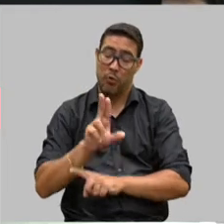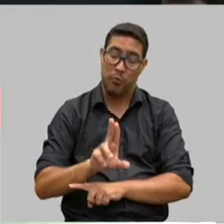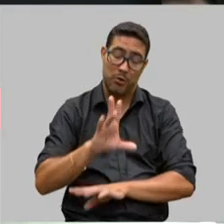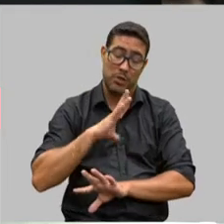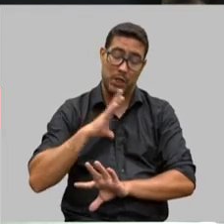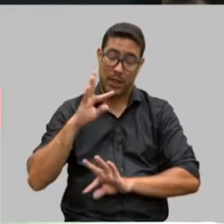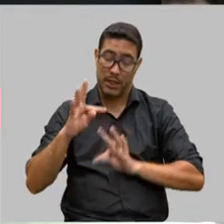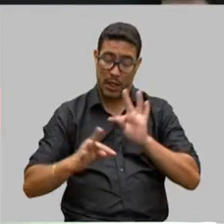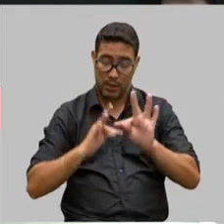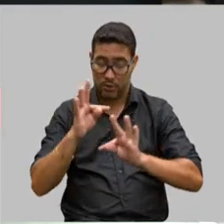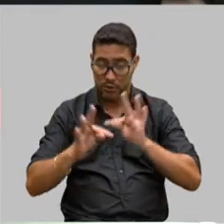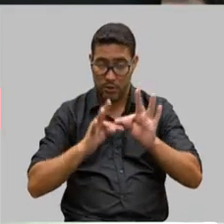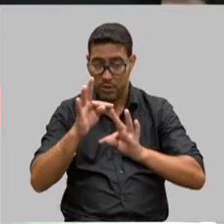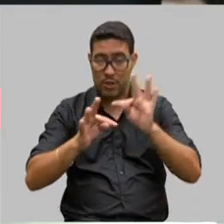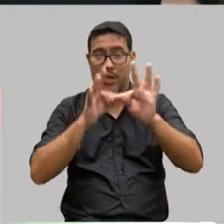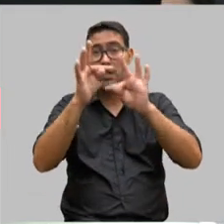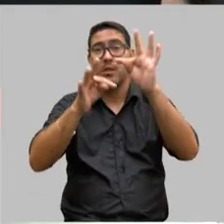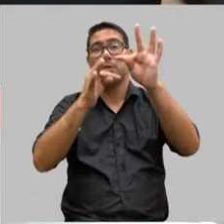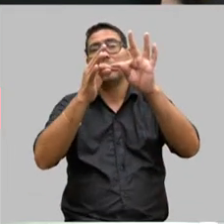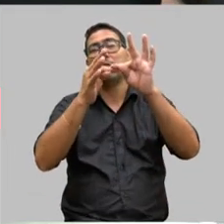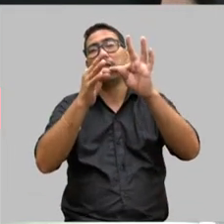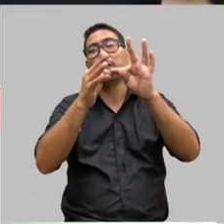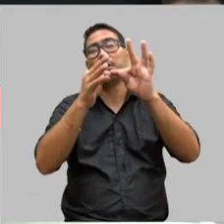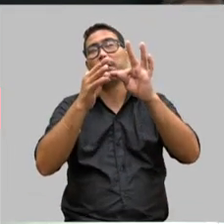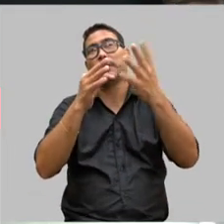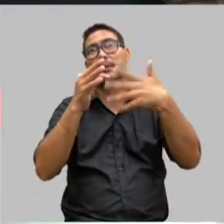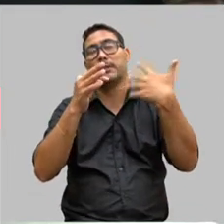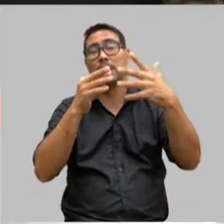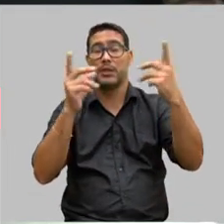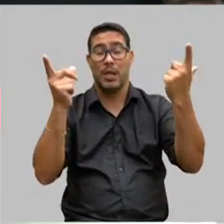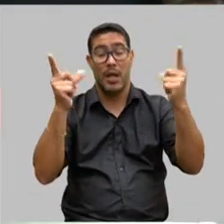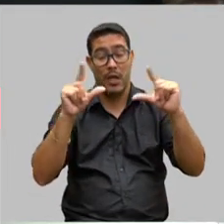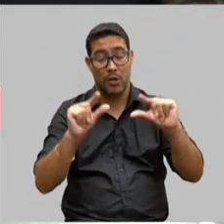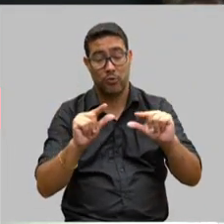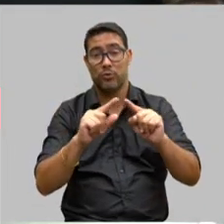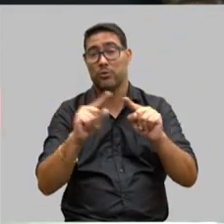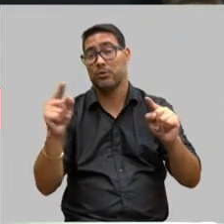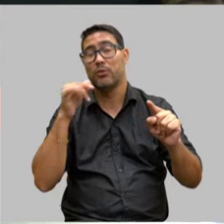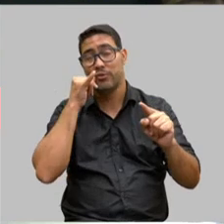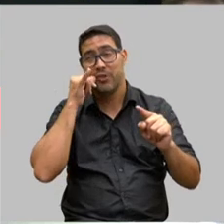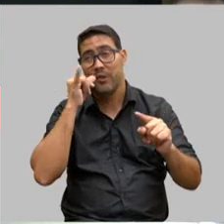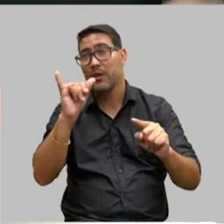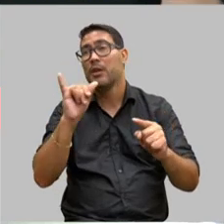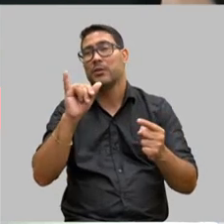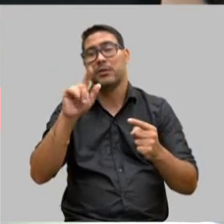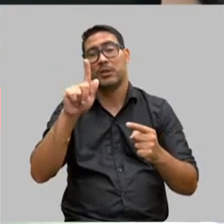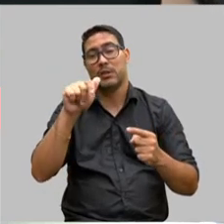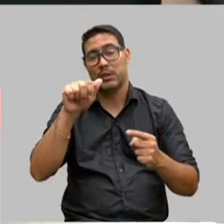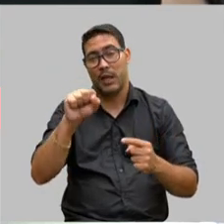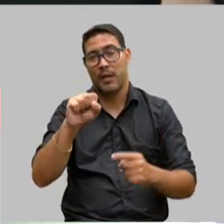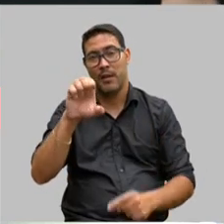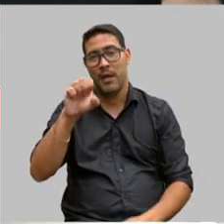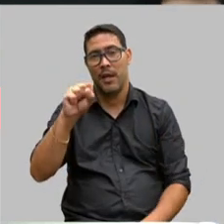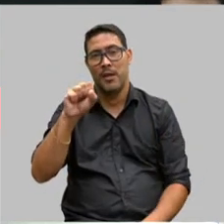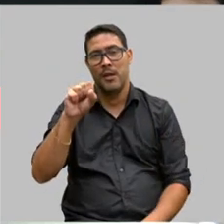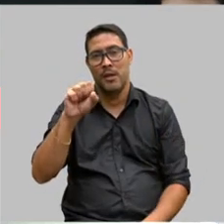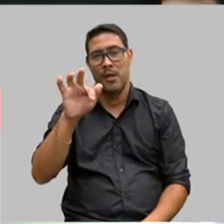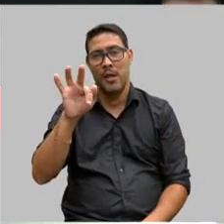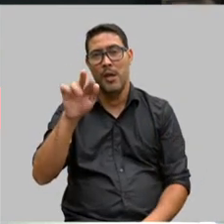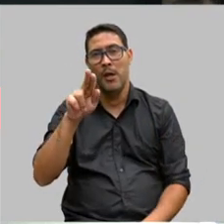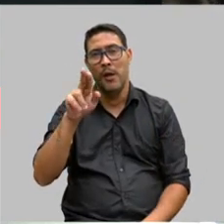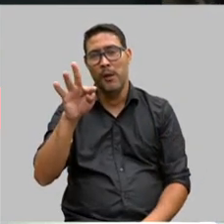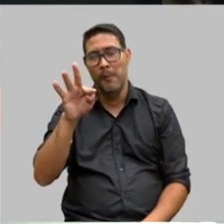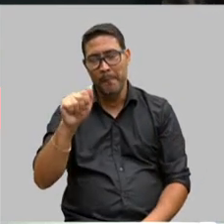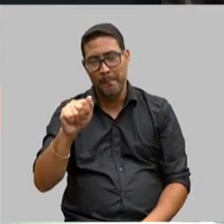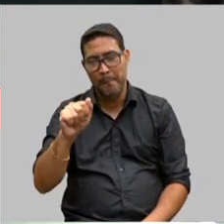trazendo tecnologias tanto de redução de emissões de gases de efeito estufa, como também situações de adaptação às